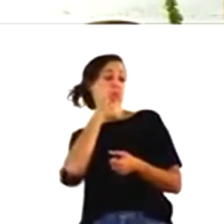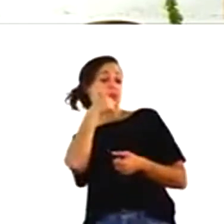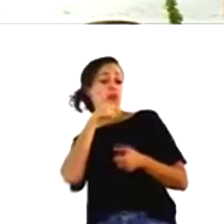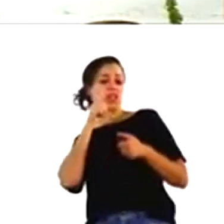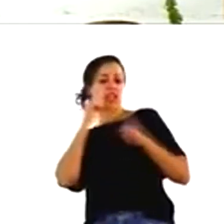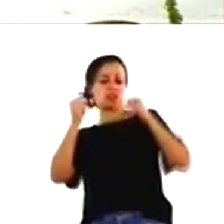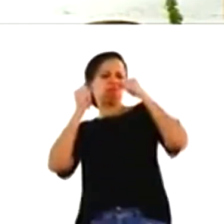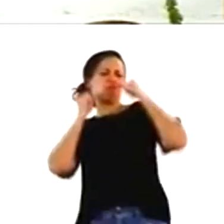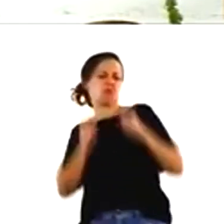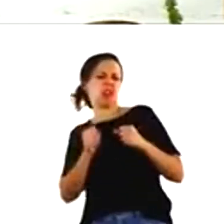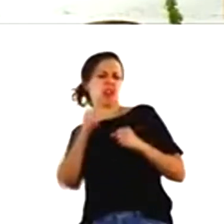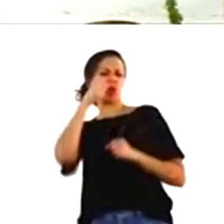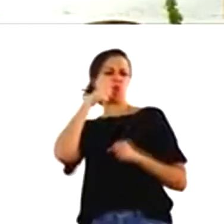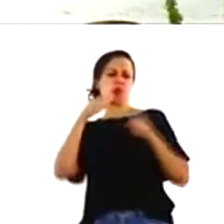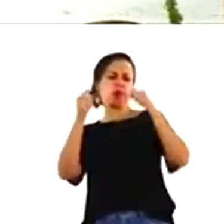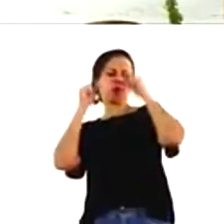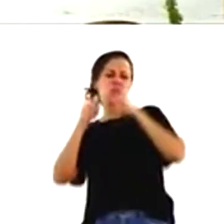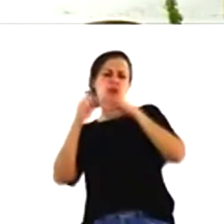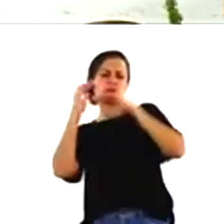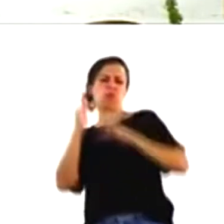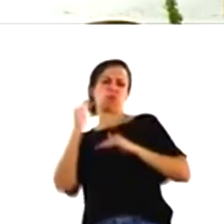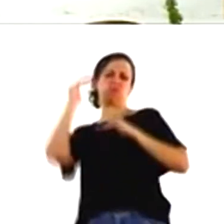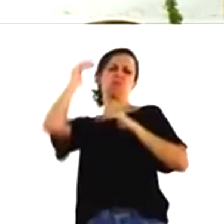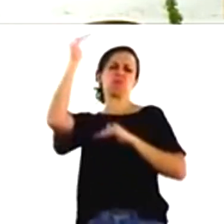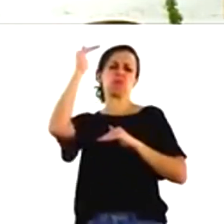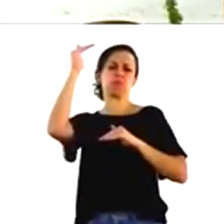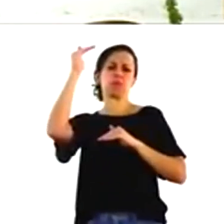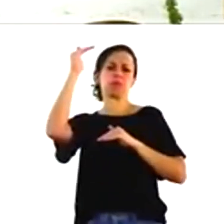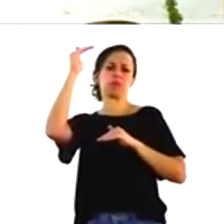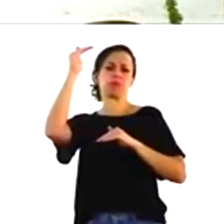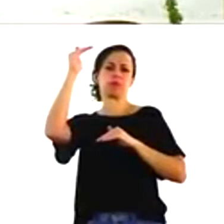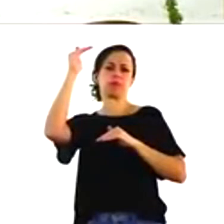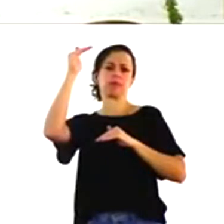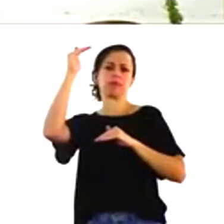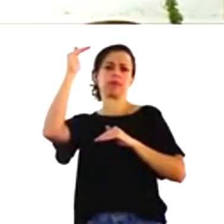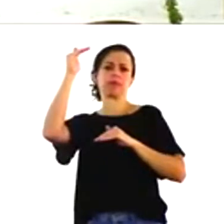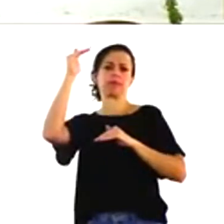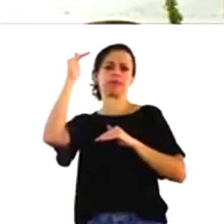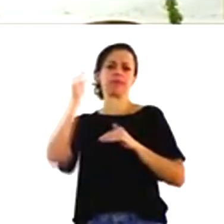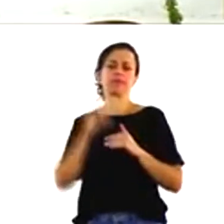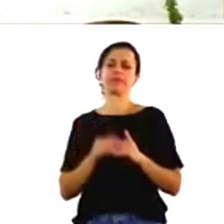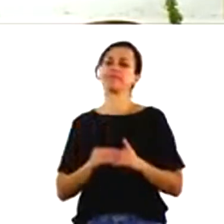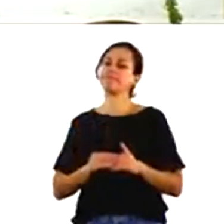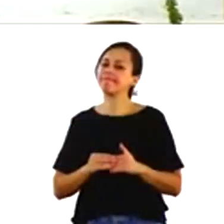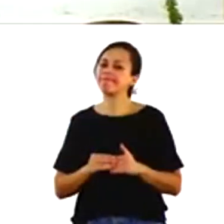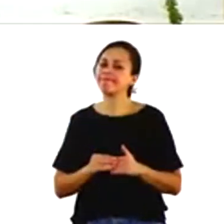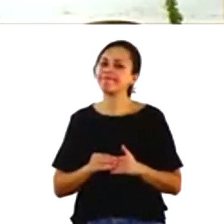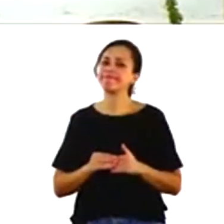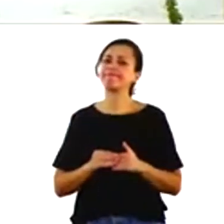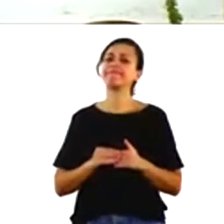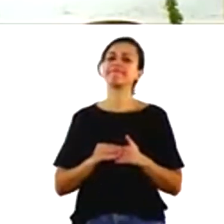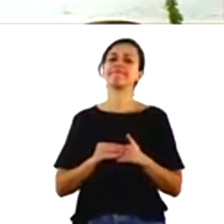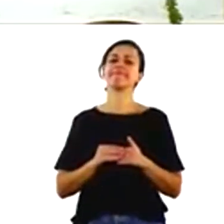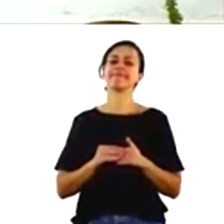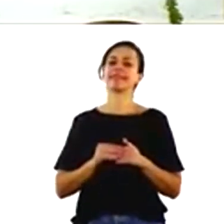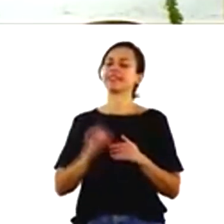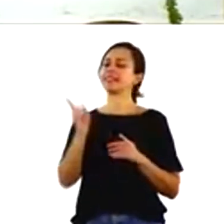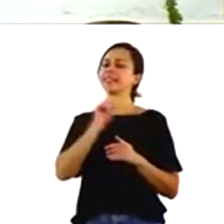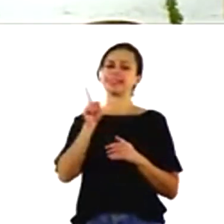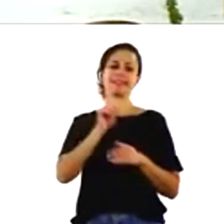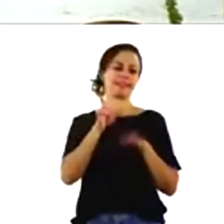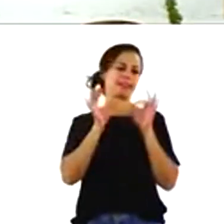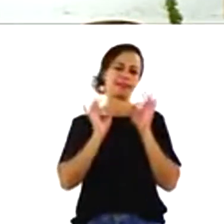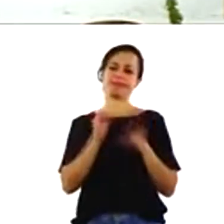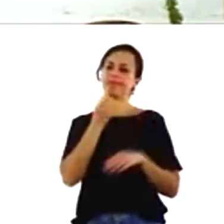pensando que esse poder é de Jesus só. Não pode servir a causas feministas, mas deve